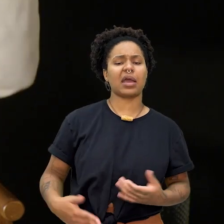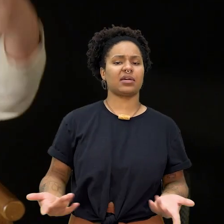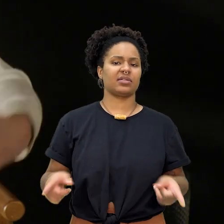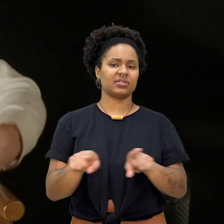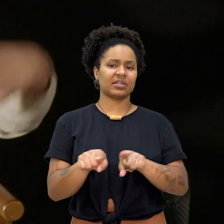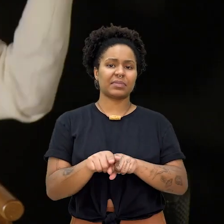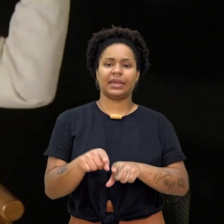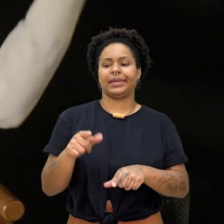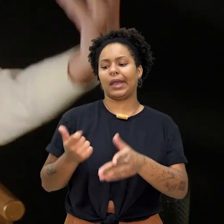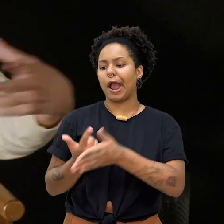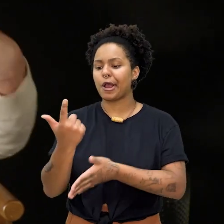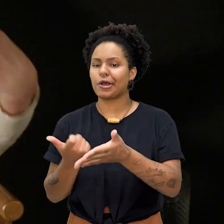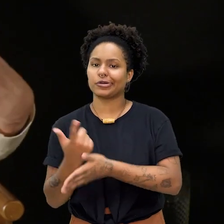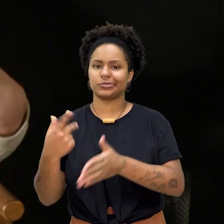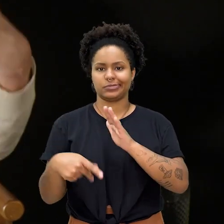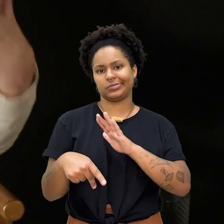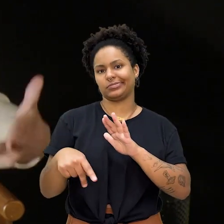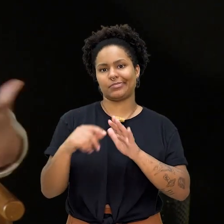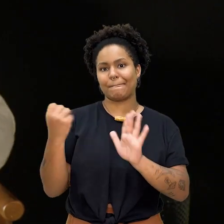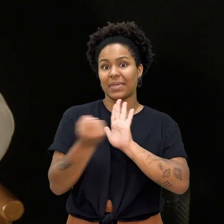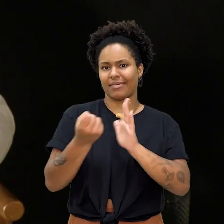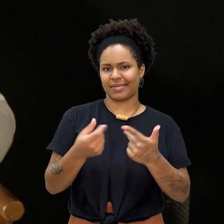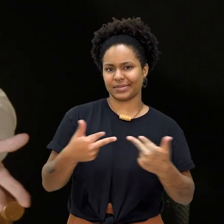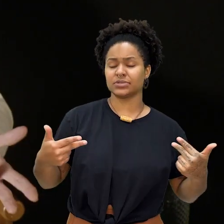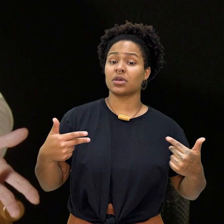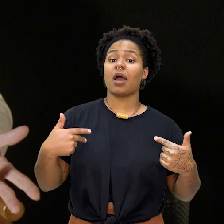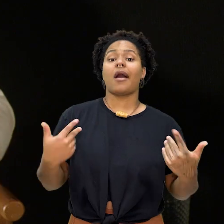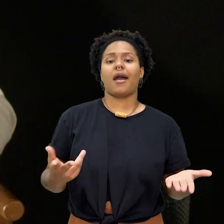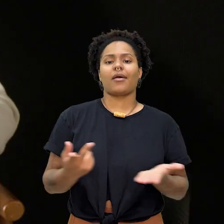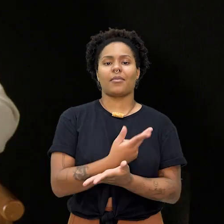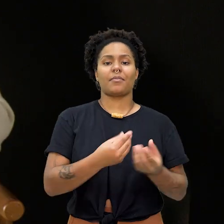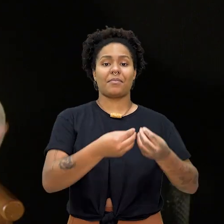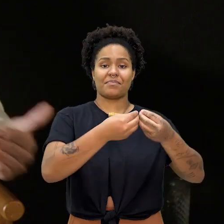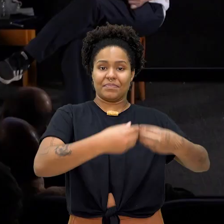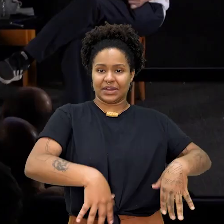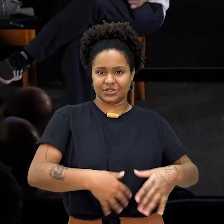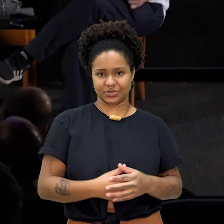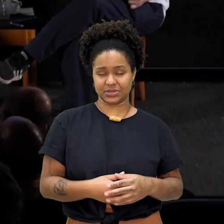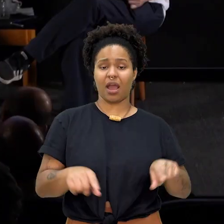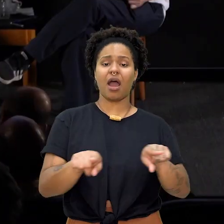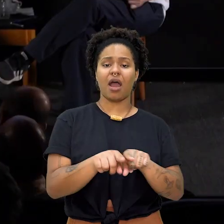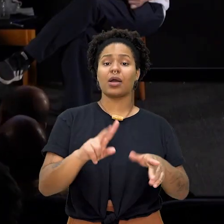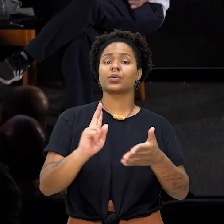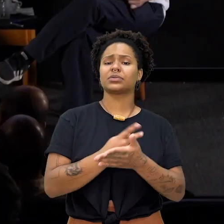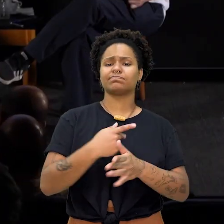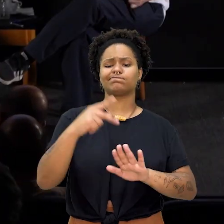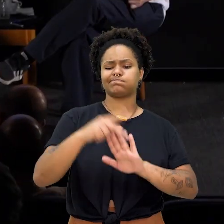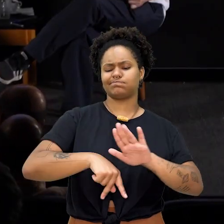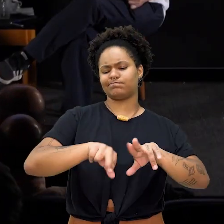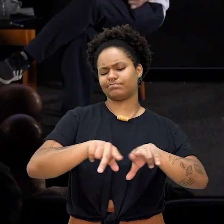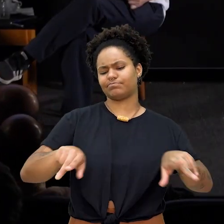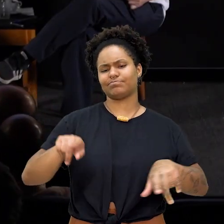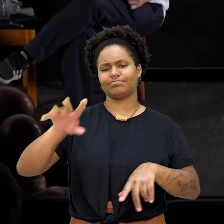baratas, ainda com um apelo de consumo Nike, e, com isso, acabou prejudicando. E isso acontece com vários